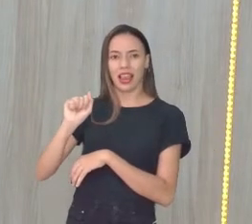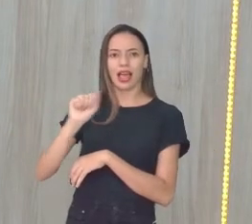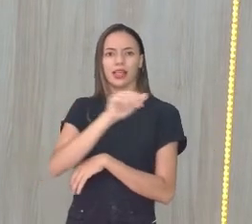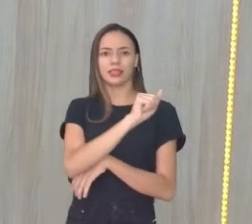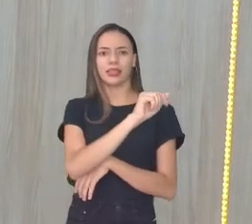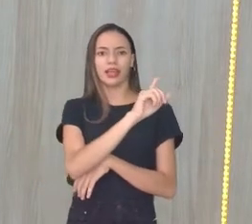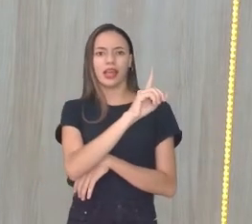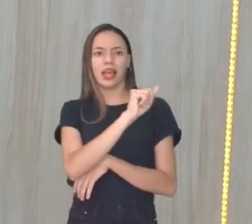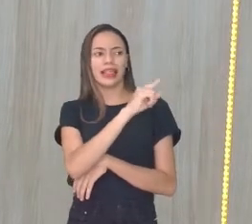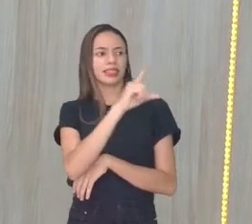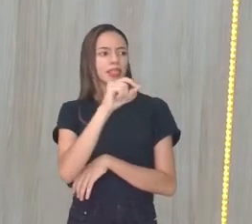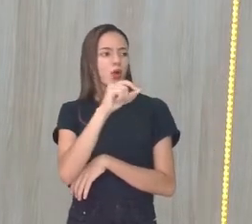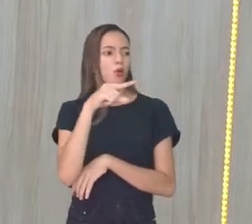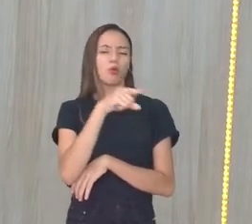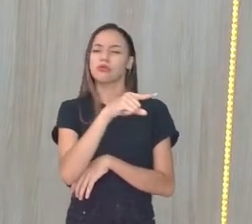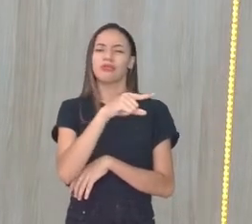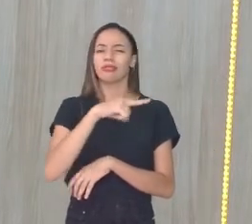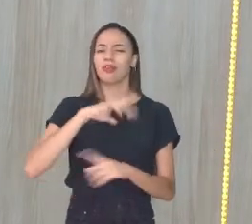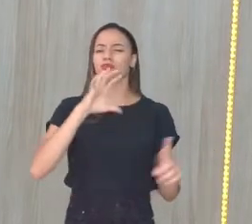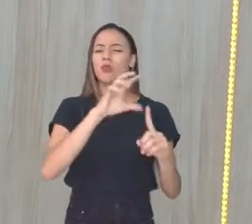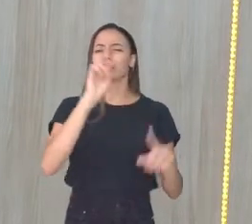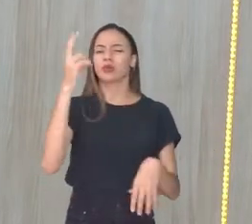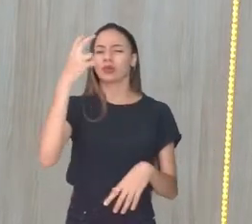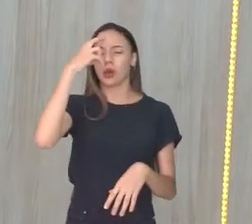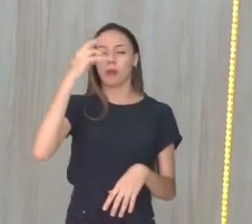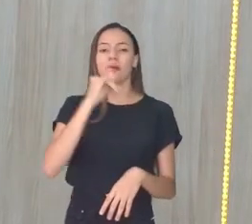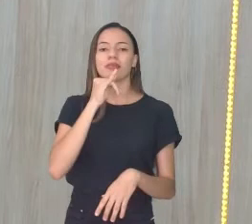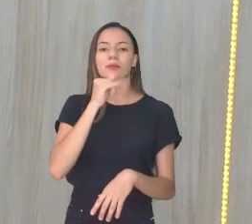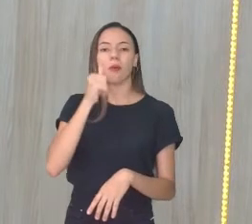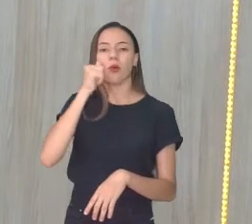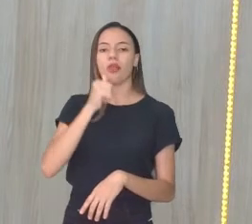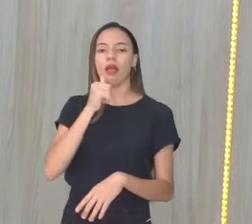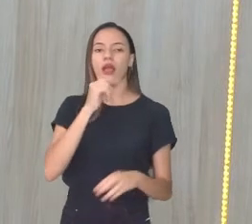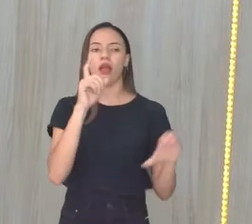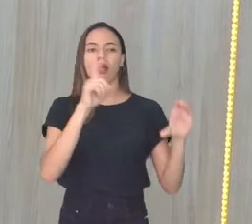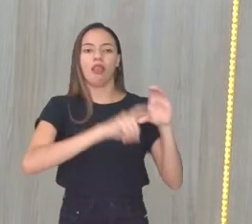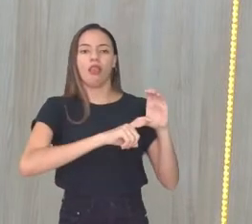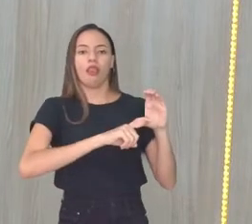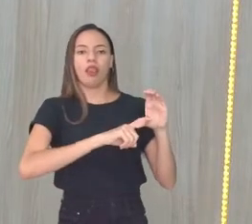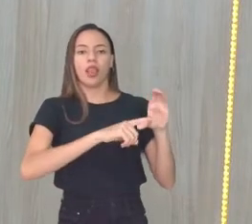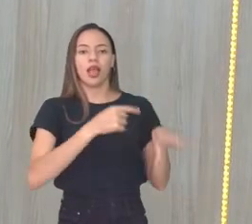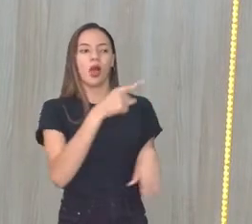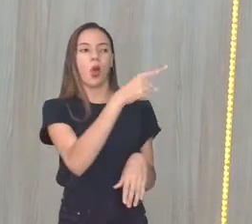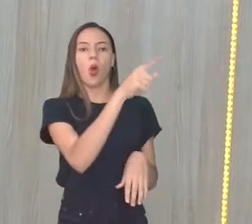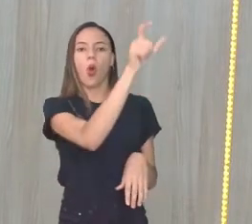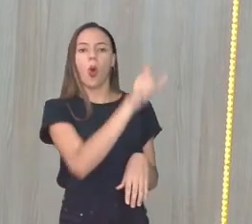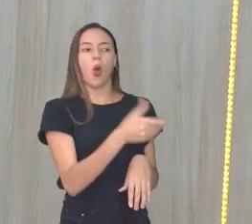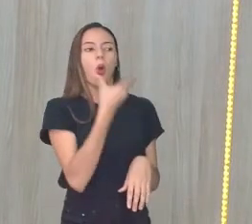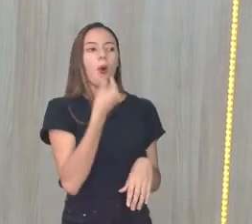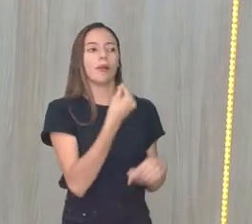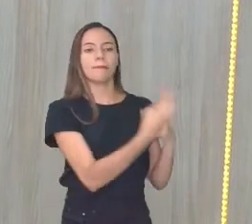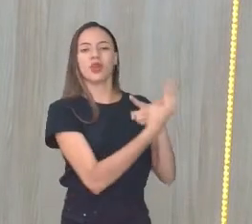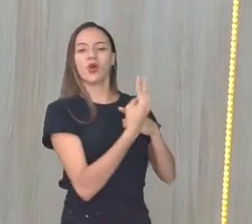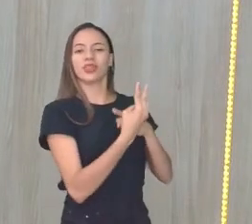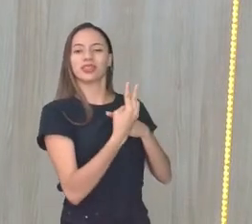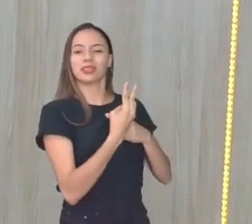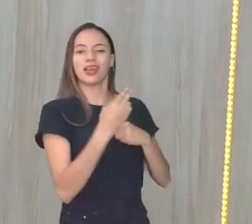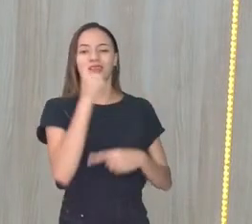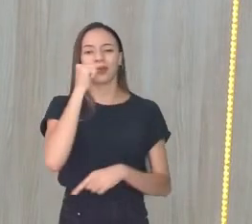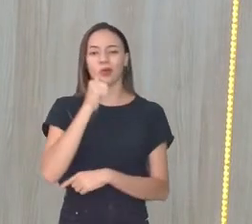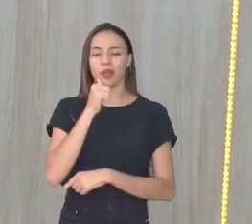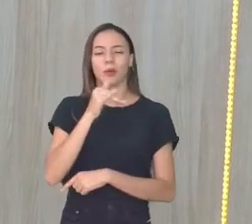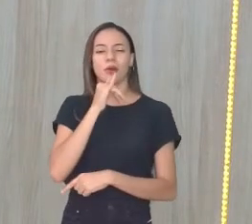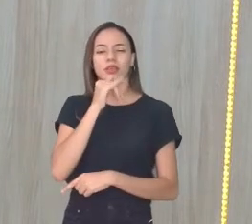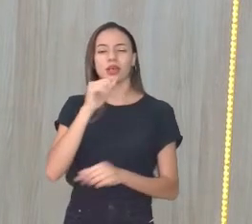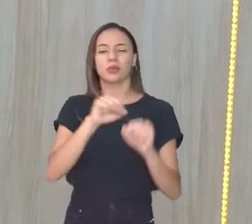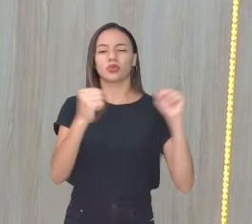mulher está sob a guarda, né, do homem, sob a proteção. Mas porque aquela sociedade lá, de quem escreveu o